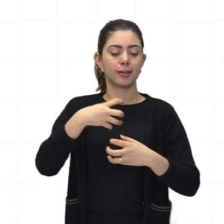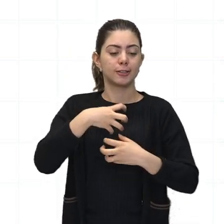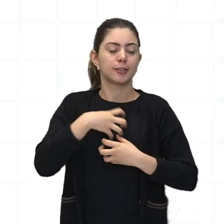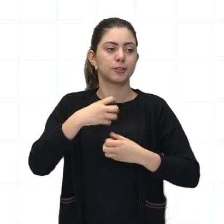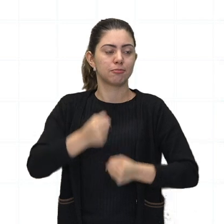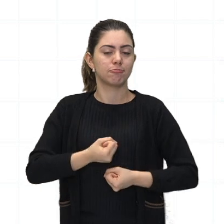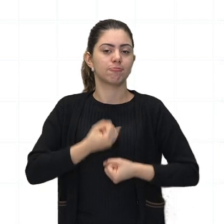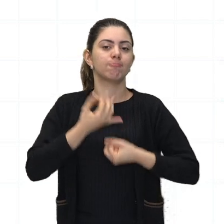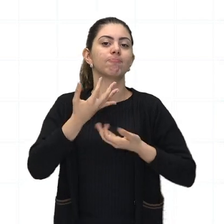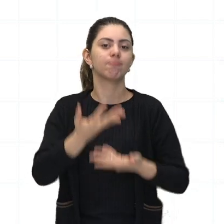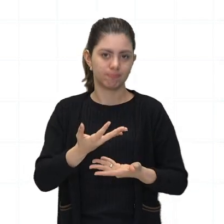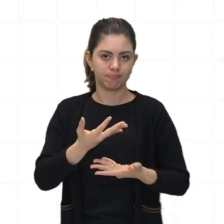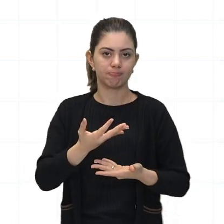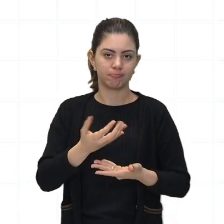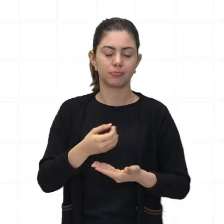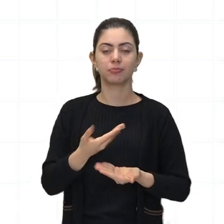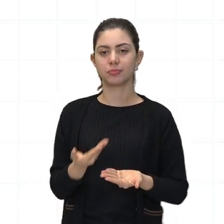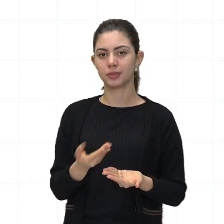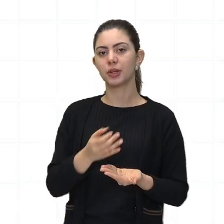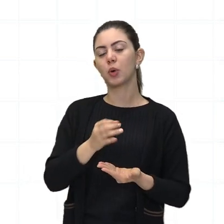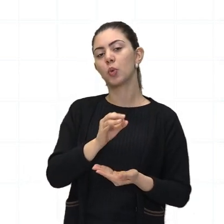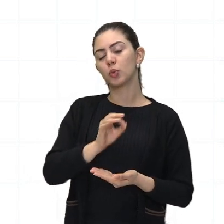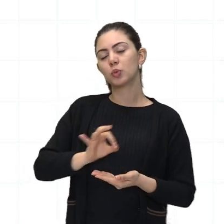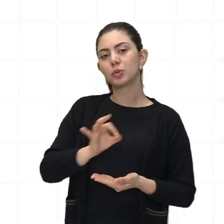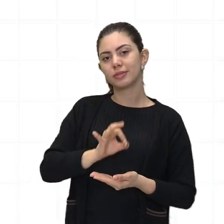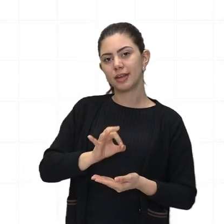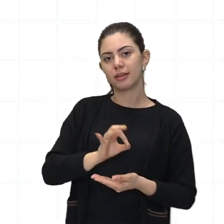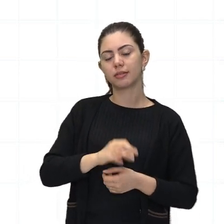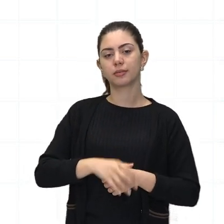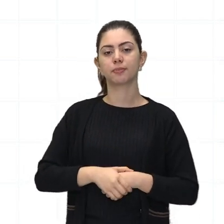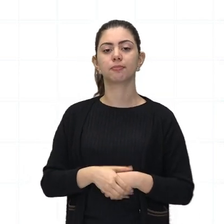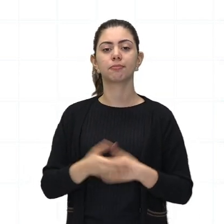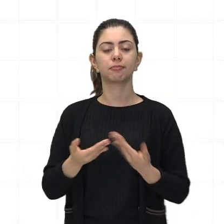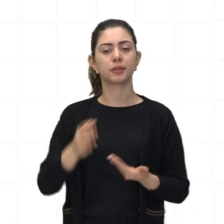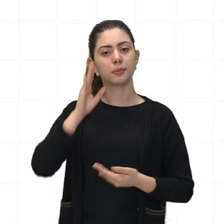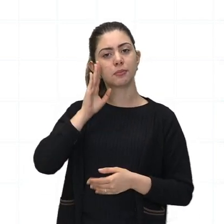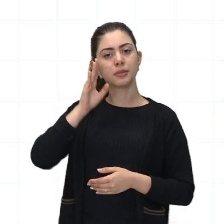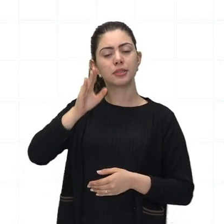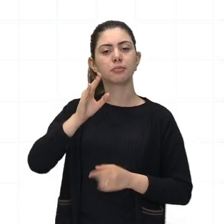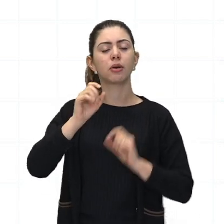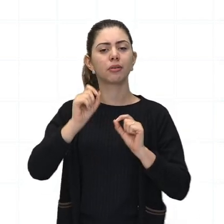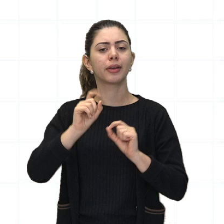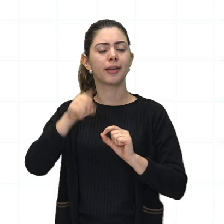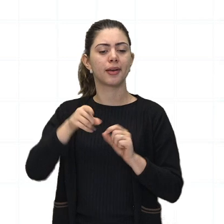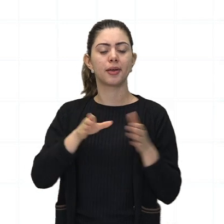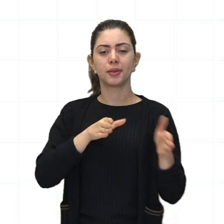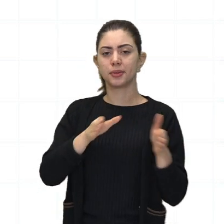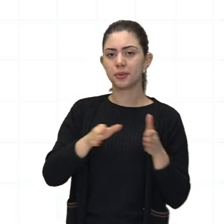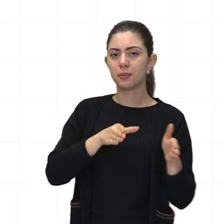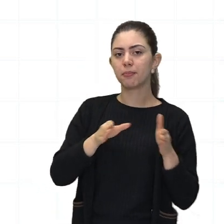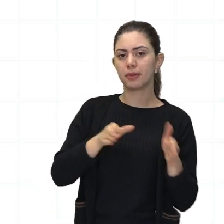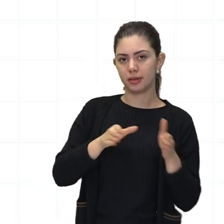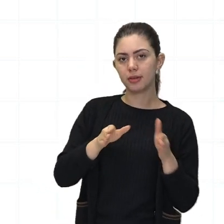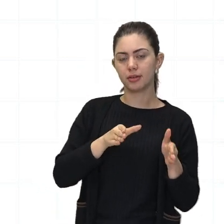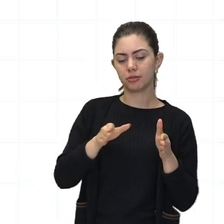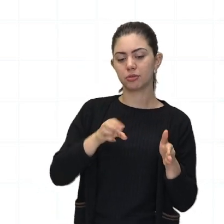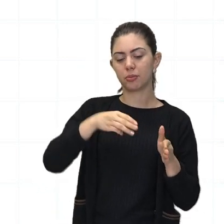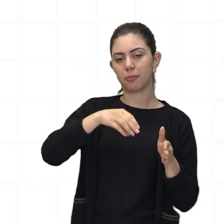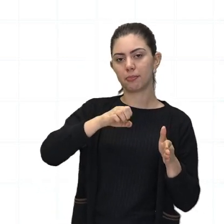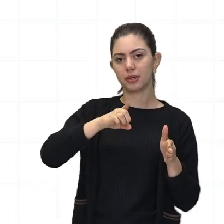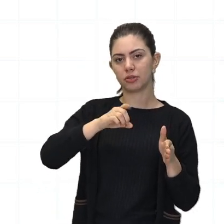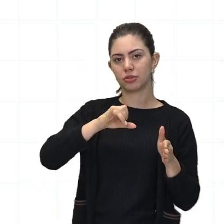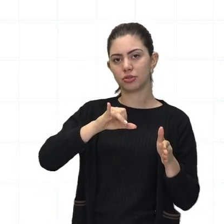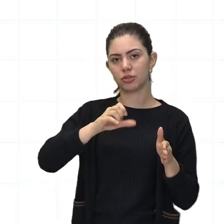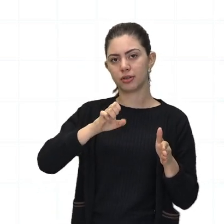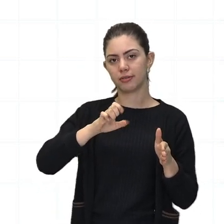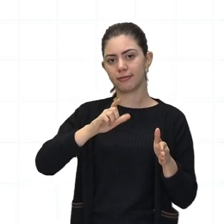do sujeito, tenta transmitir bastante o seu sentimento. E principalmente no medievo, que é quando esses textos surgem, eles têm esse